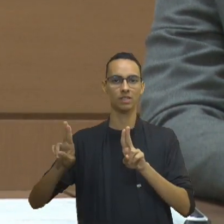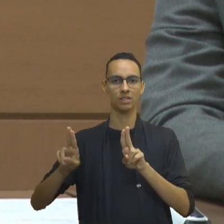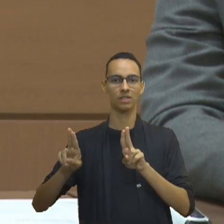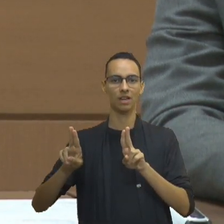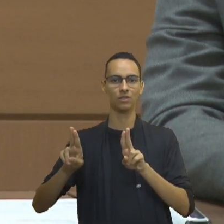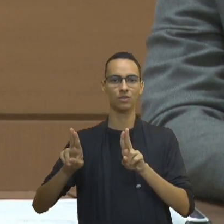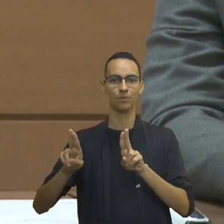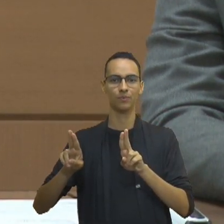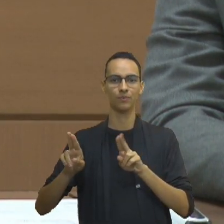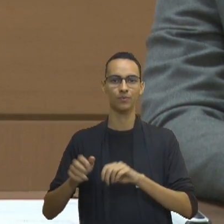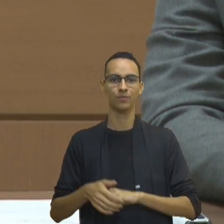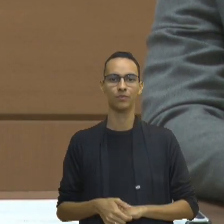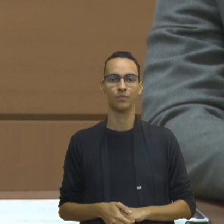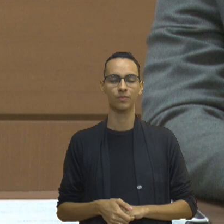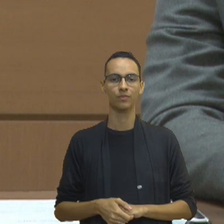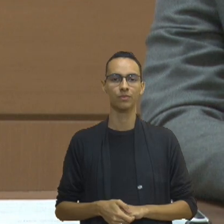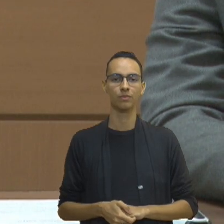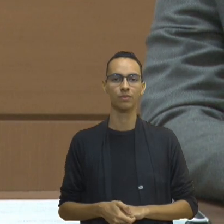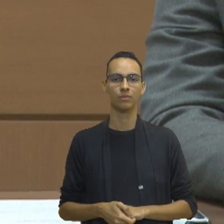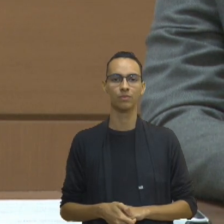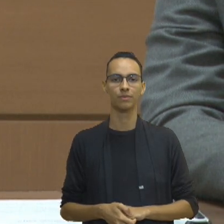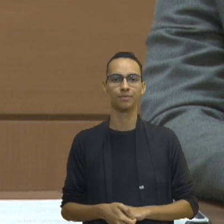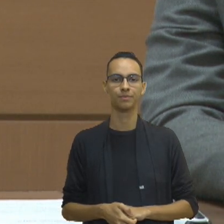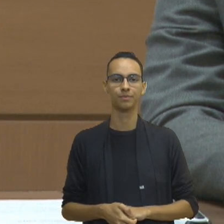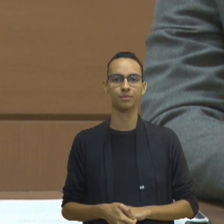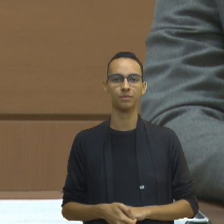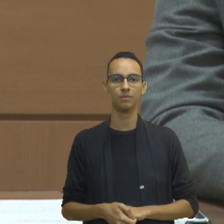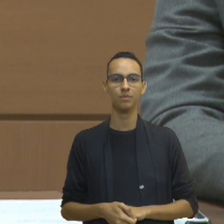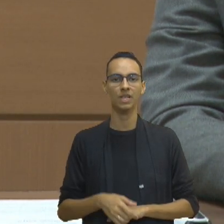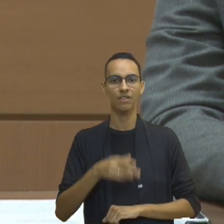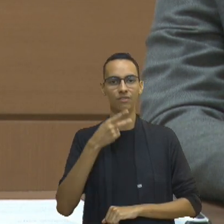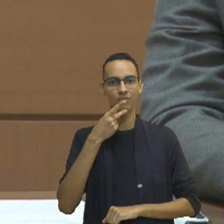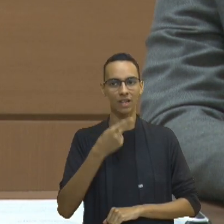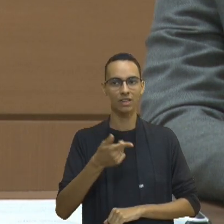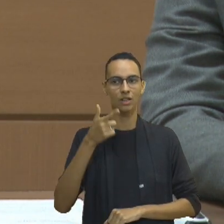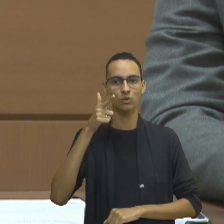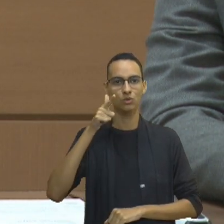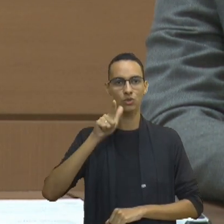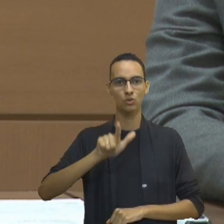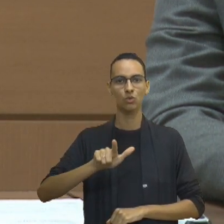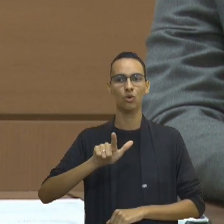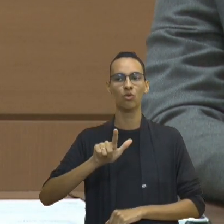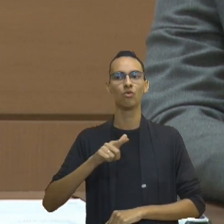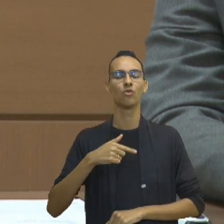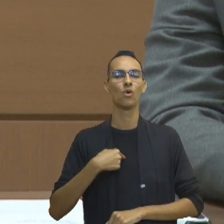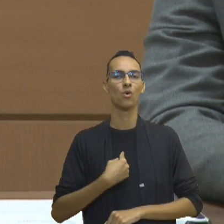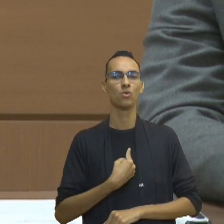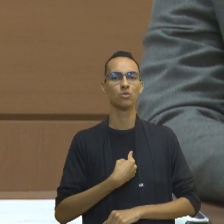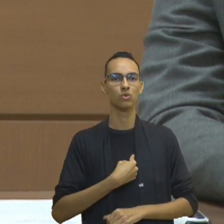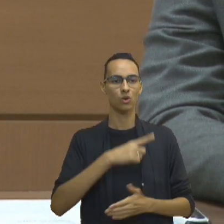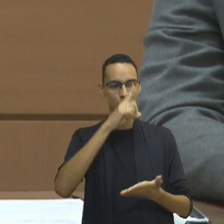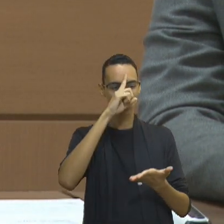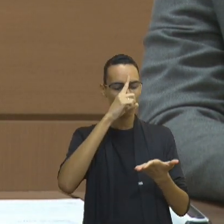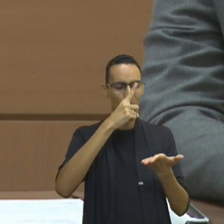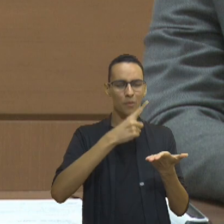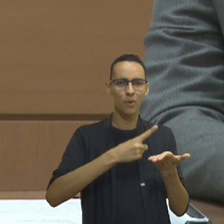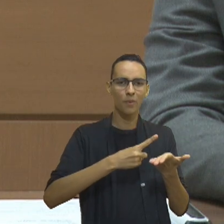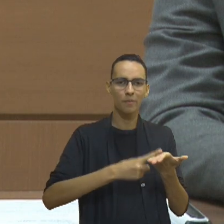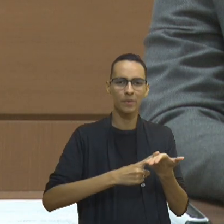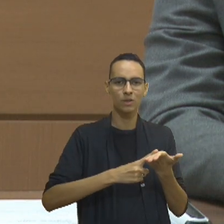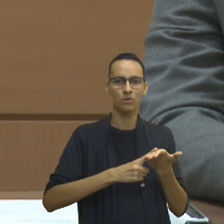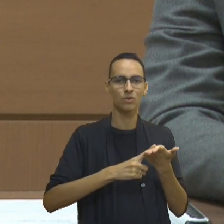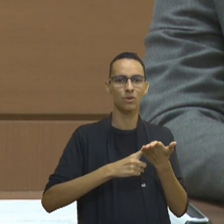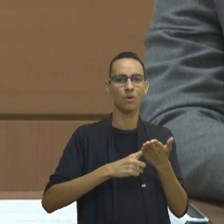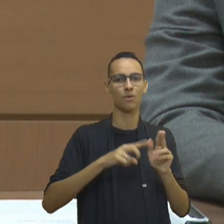combatendo informações imprecisas e reafirmando nosso compromisso com a segurança e o bem-estar da comunidade